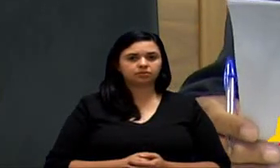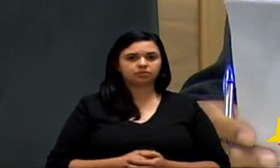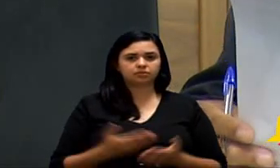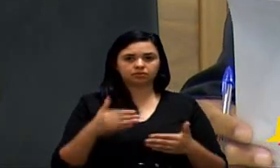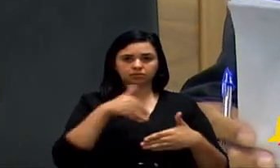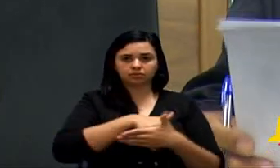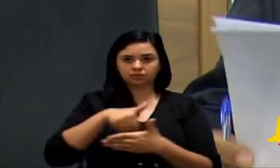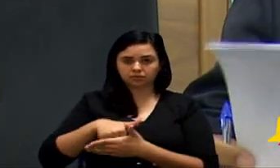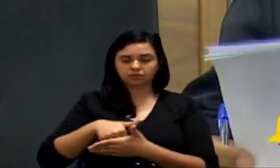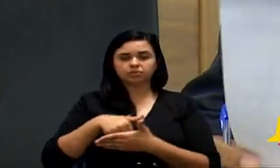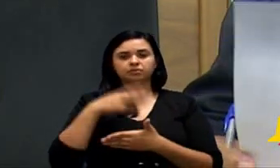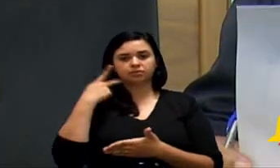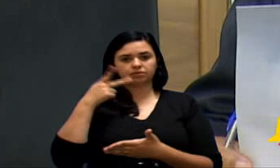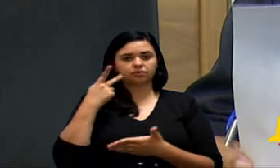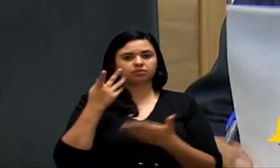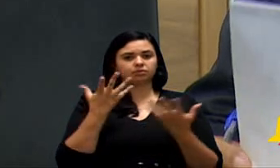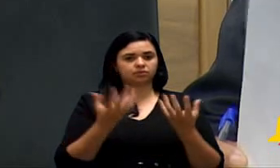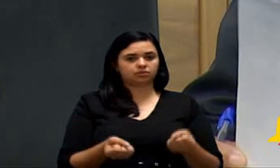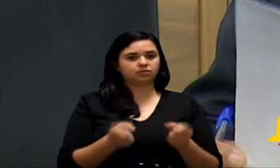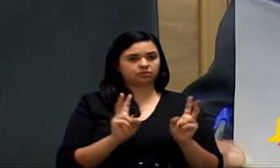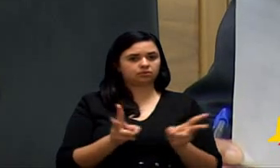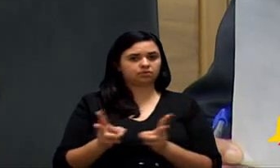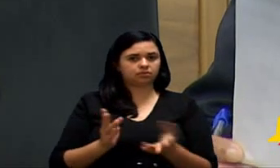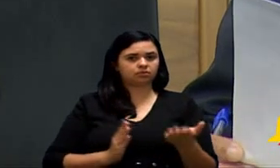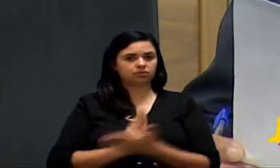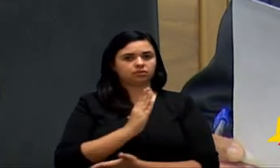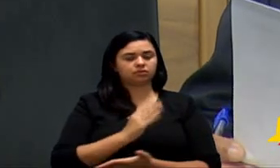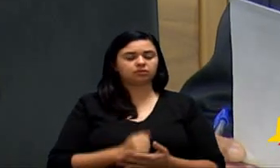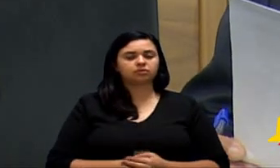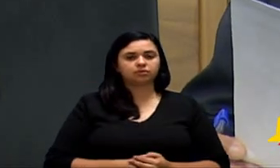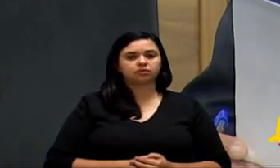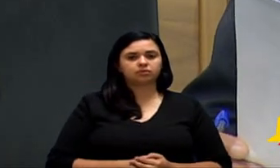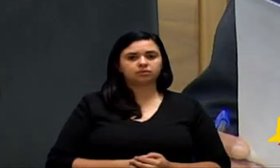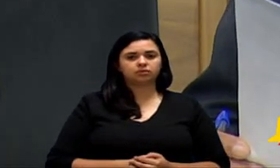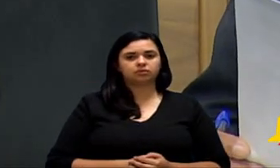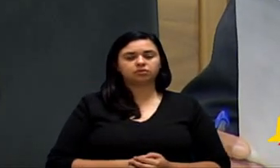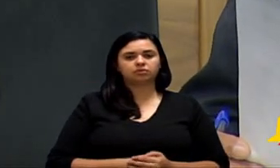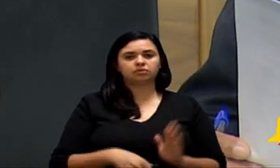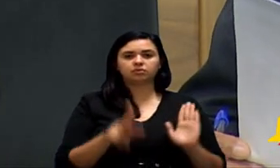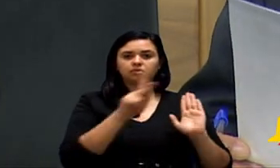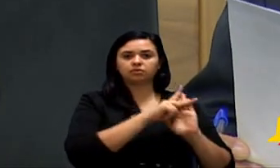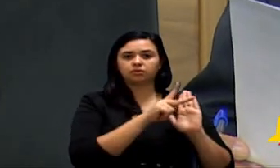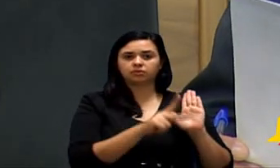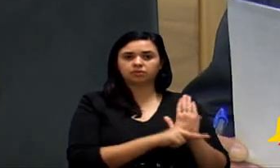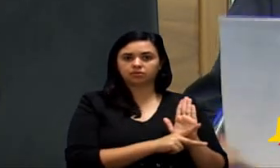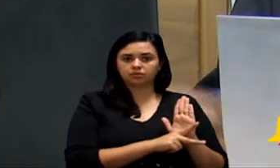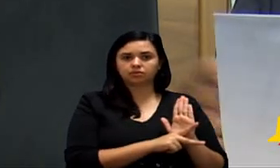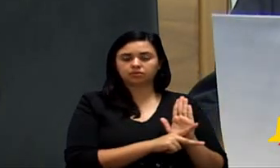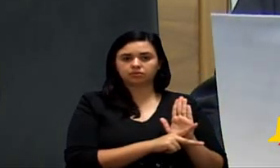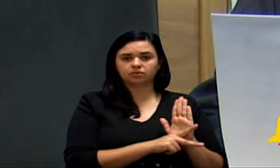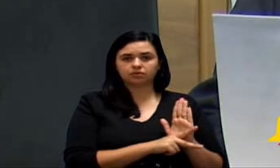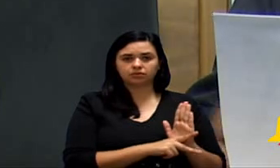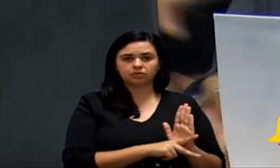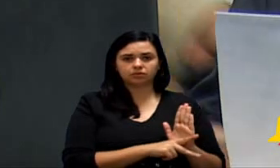em votação, os vereadores concordam, permaneçam como estão, aprovado. Projeto de decreto